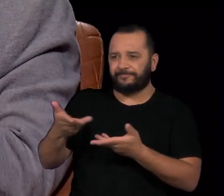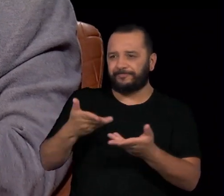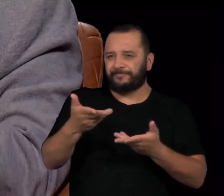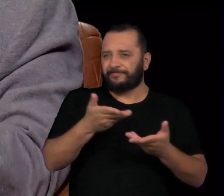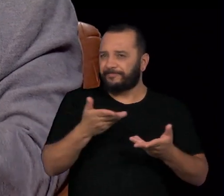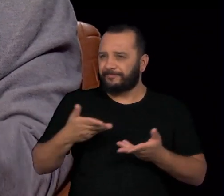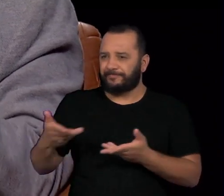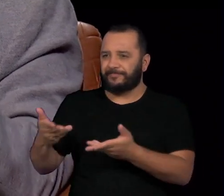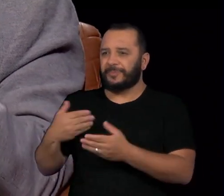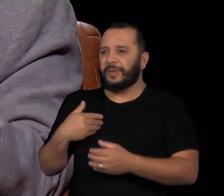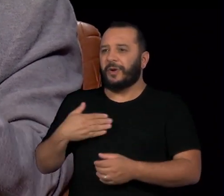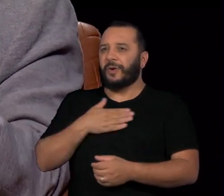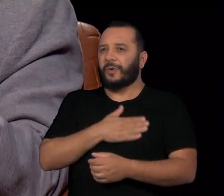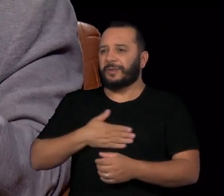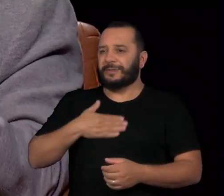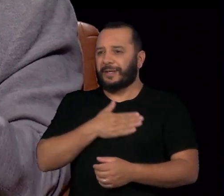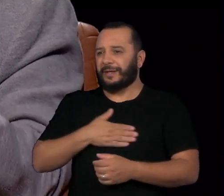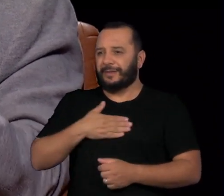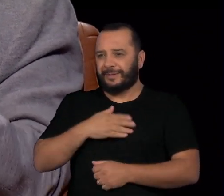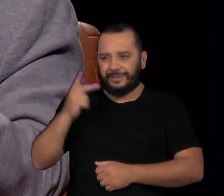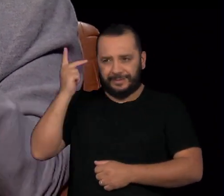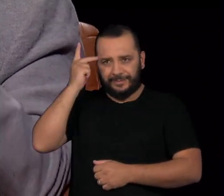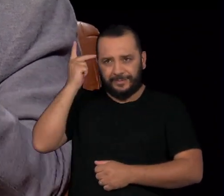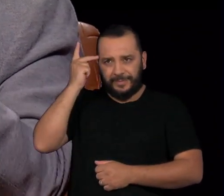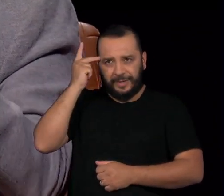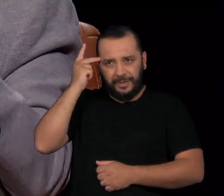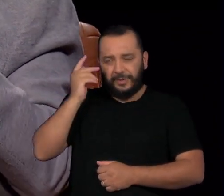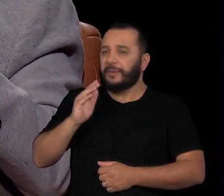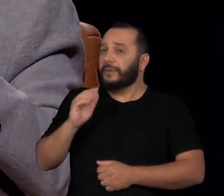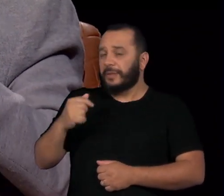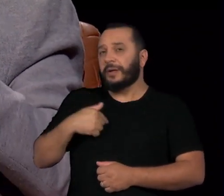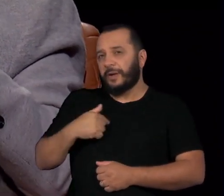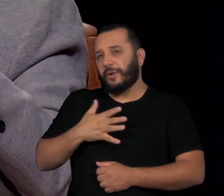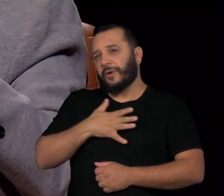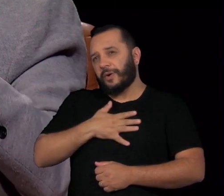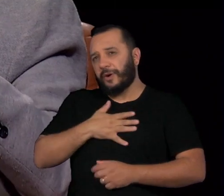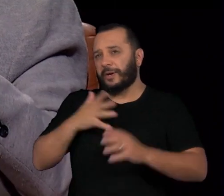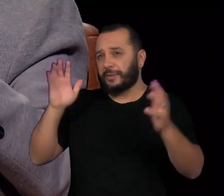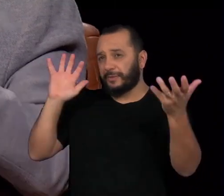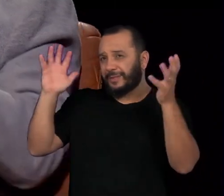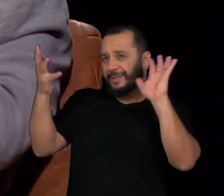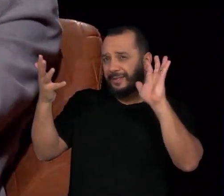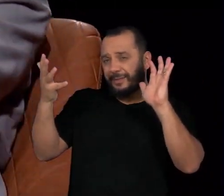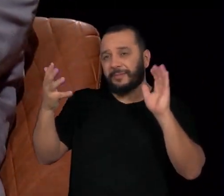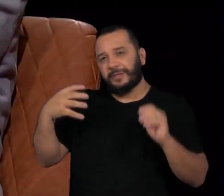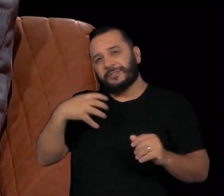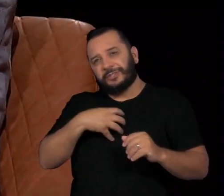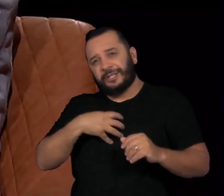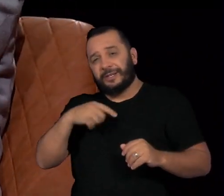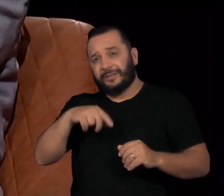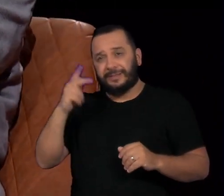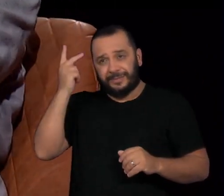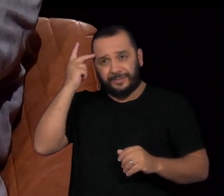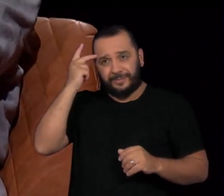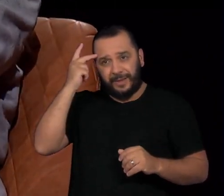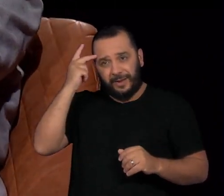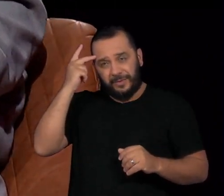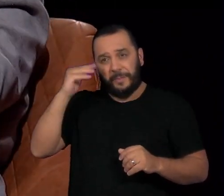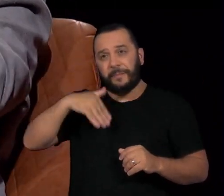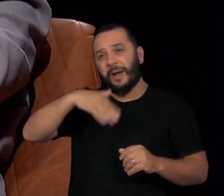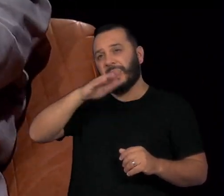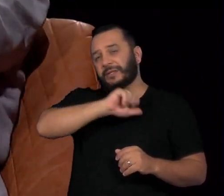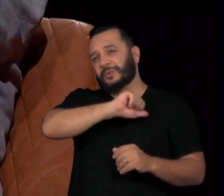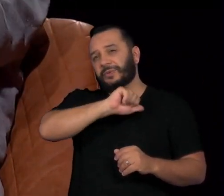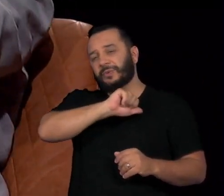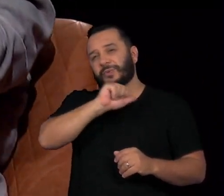Paulo eu gostava eu gosto mais do clima de São Paulo um pouco mais austero do que o clima carioca que é um